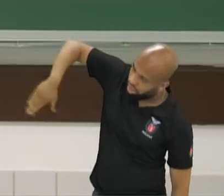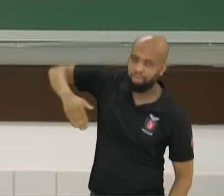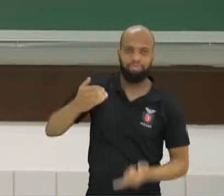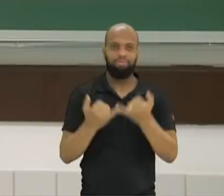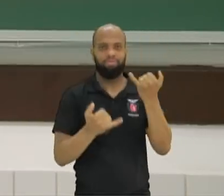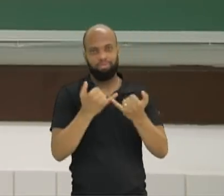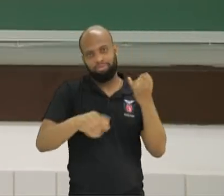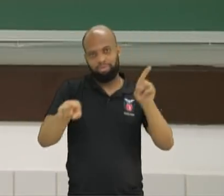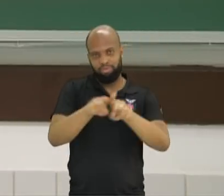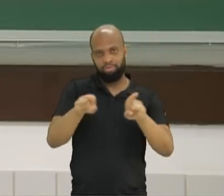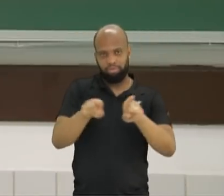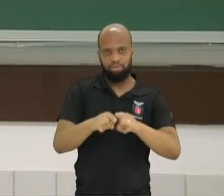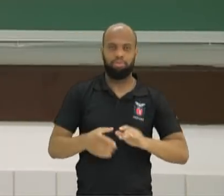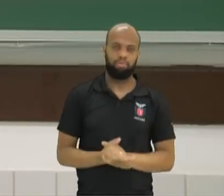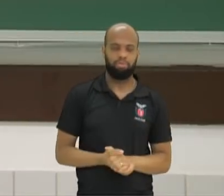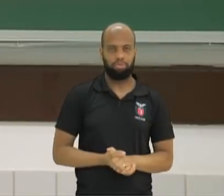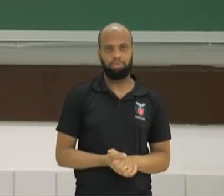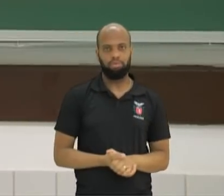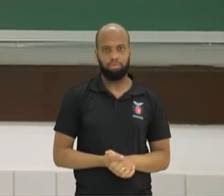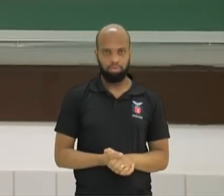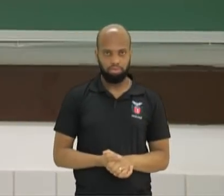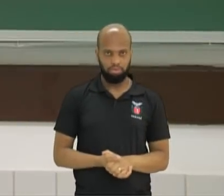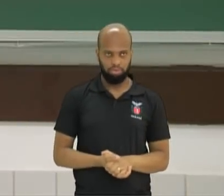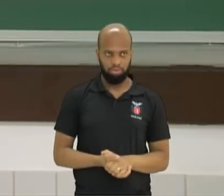um manequim de loja, certo?